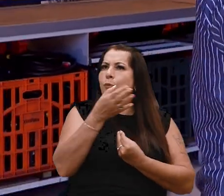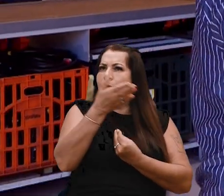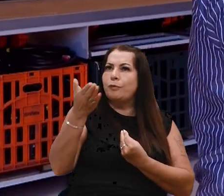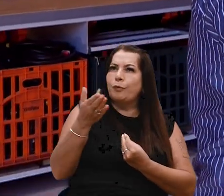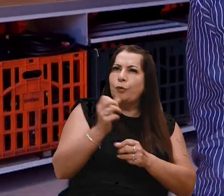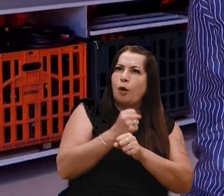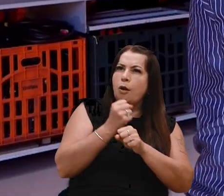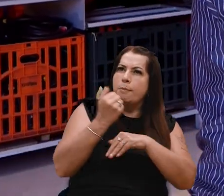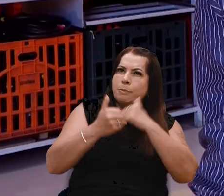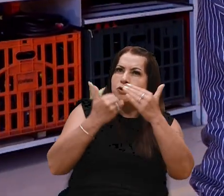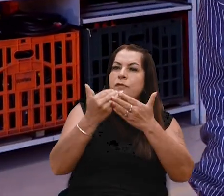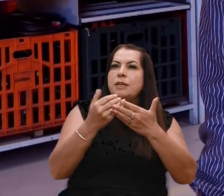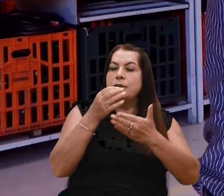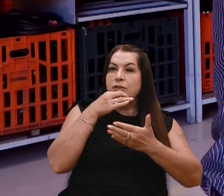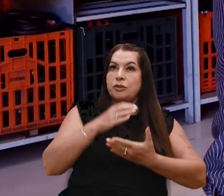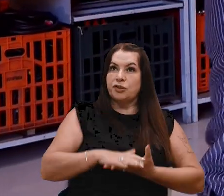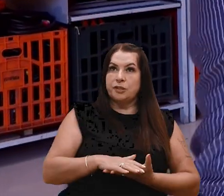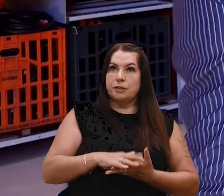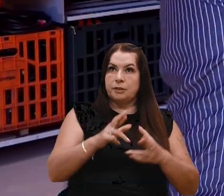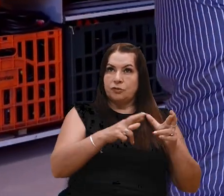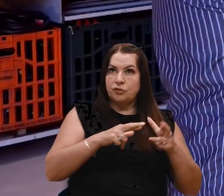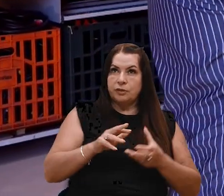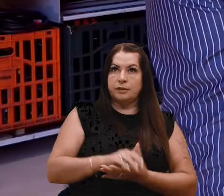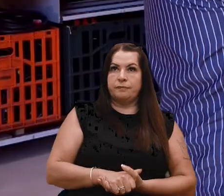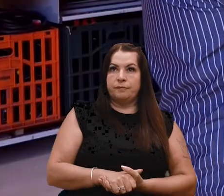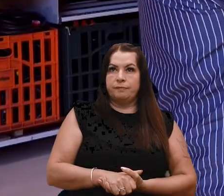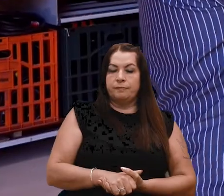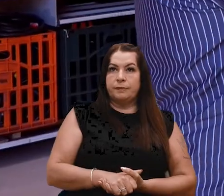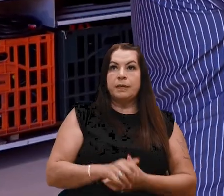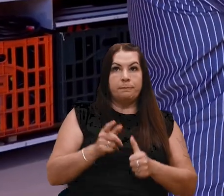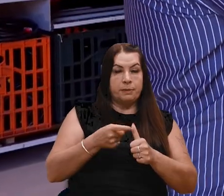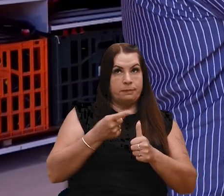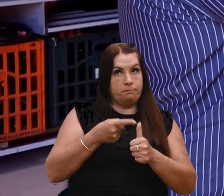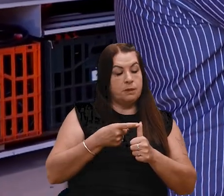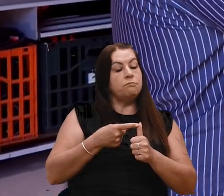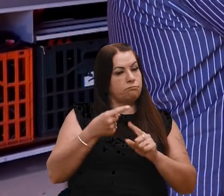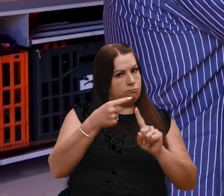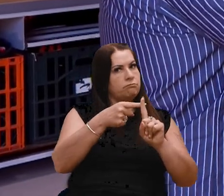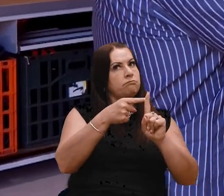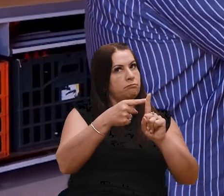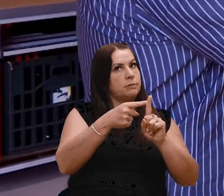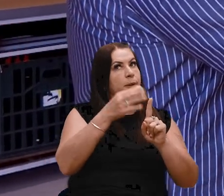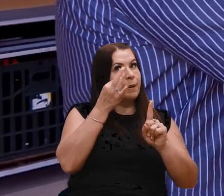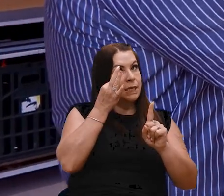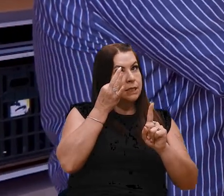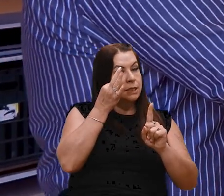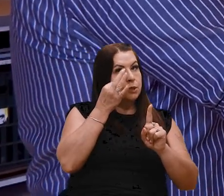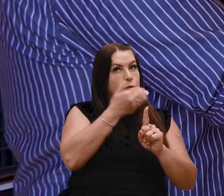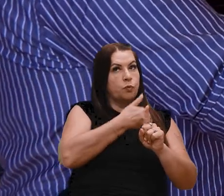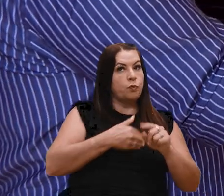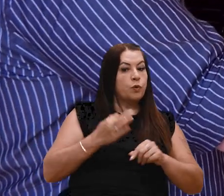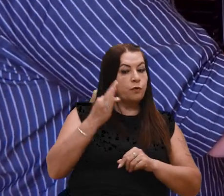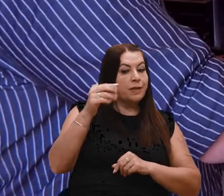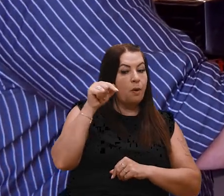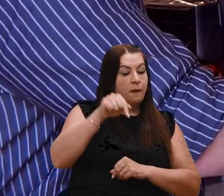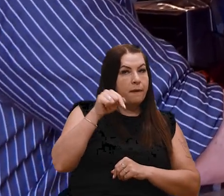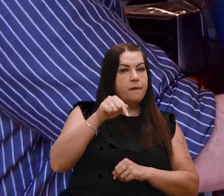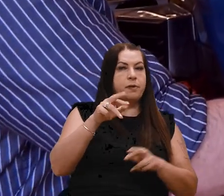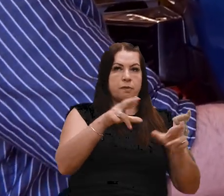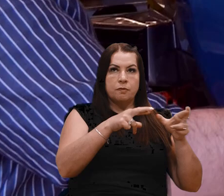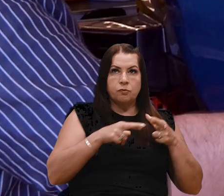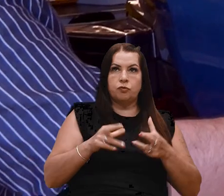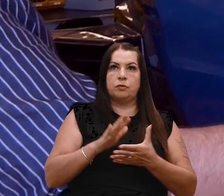para o desenvolvimento de Caxias do Sul e região? Primeiro que é muito positivo a presença do governo federal aqui na nossa